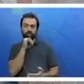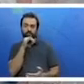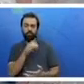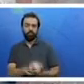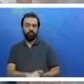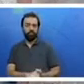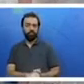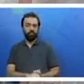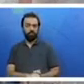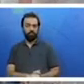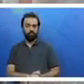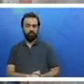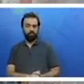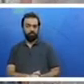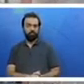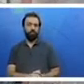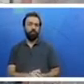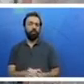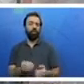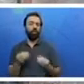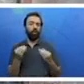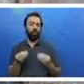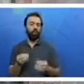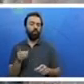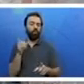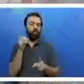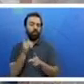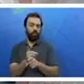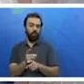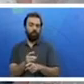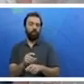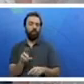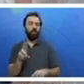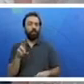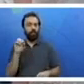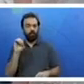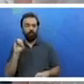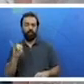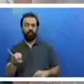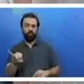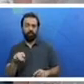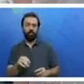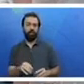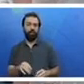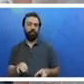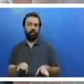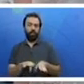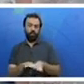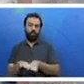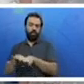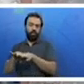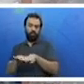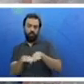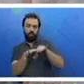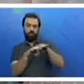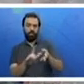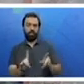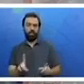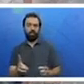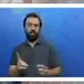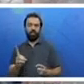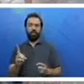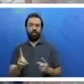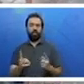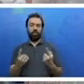saberem. Como que eu identifico uma grandeza diretamente proporcional, uma inversamente proporcional? Se eu